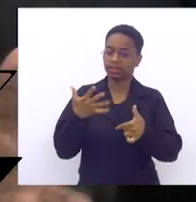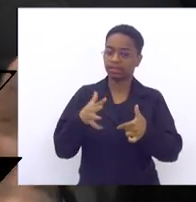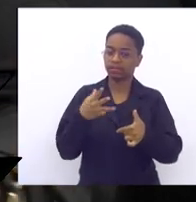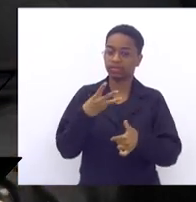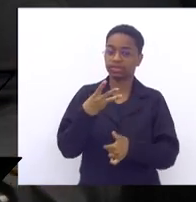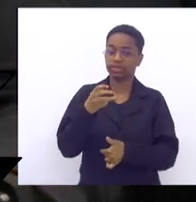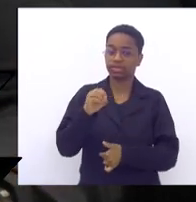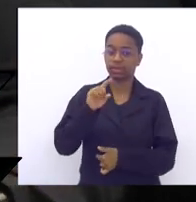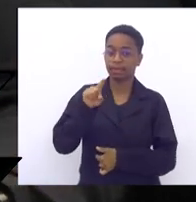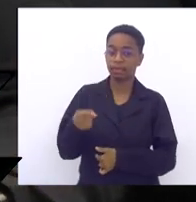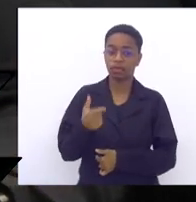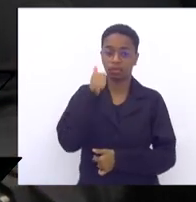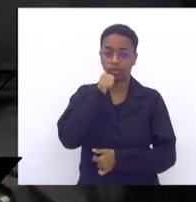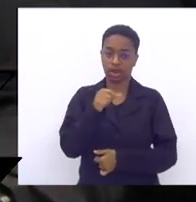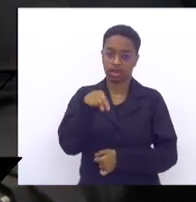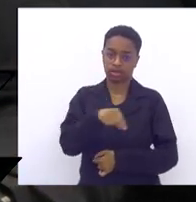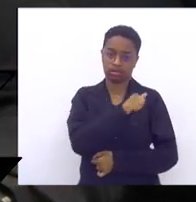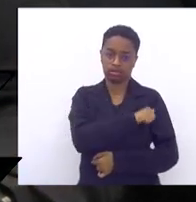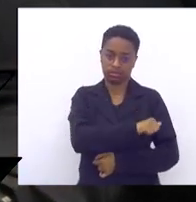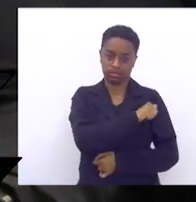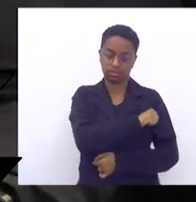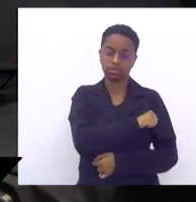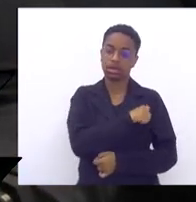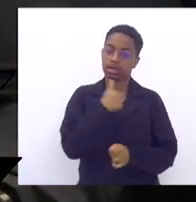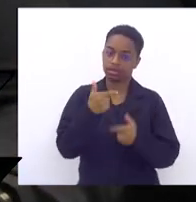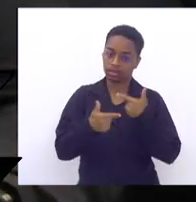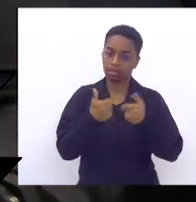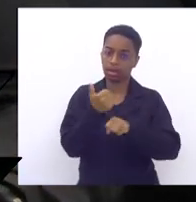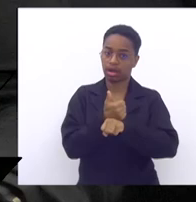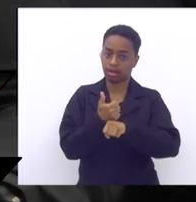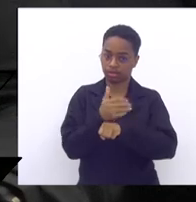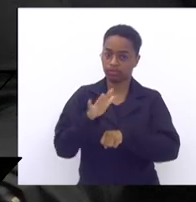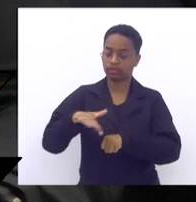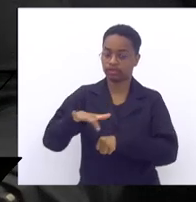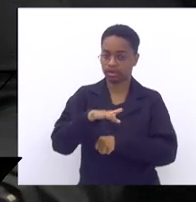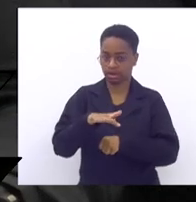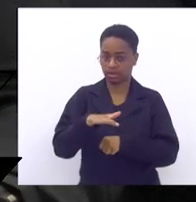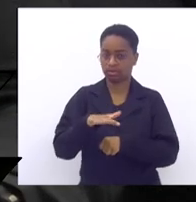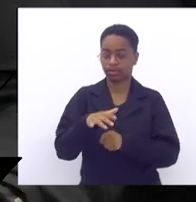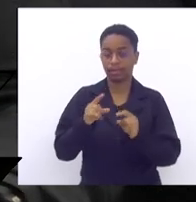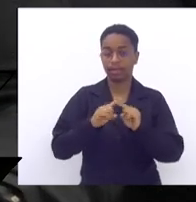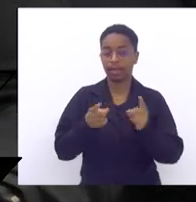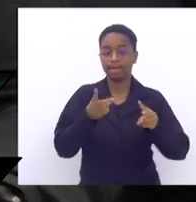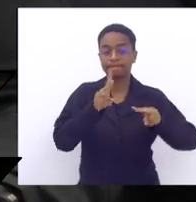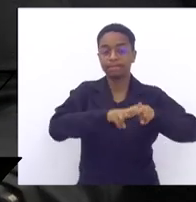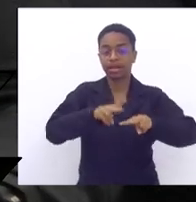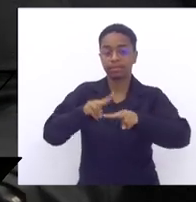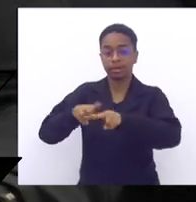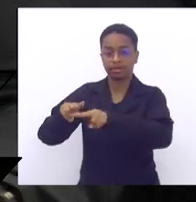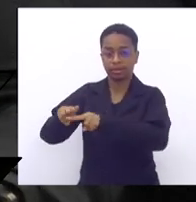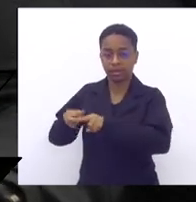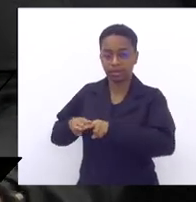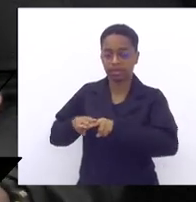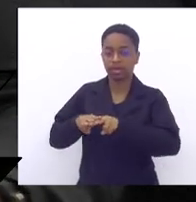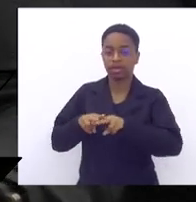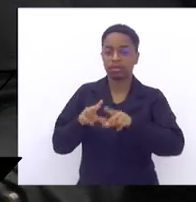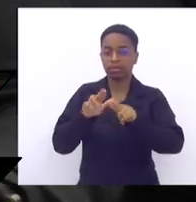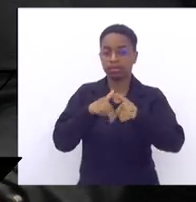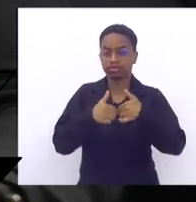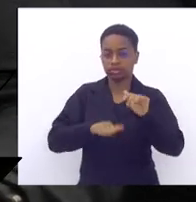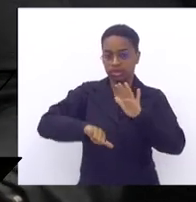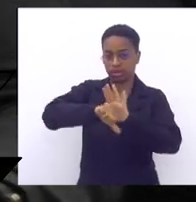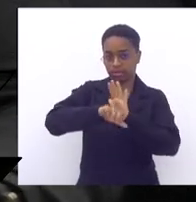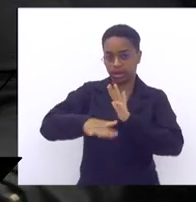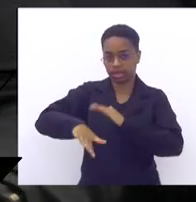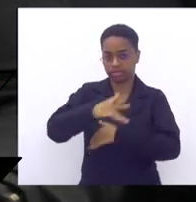30 mil mulheres no estado do Rio de Janeiro que são profissionais de estética e que estão sendo presas, autuadas por crime contra a saúde